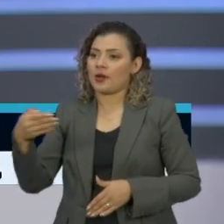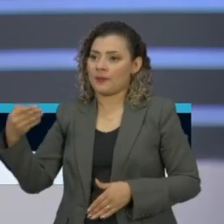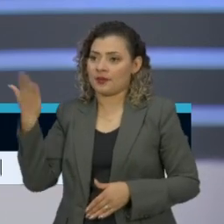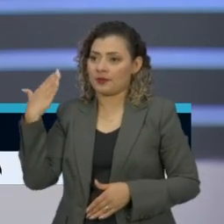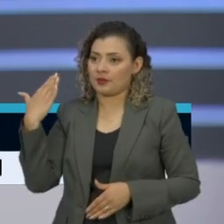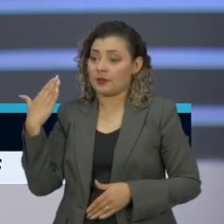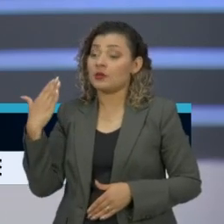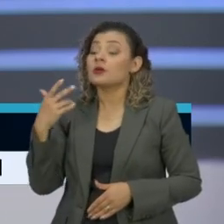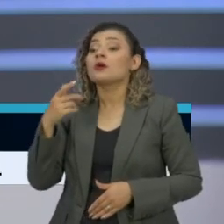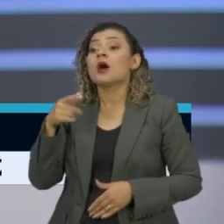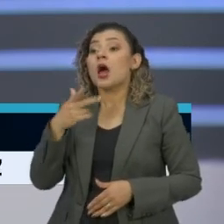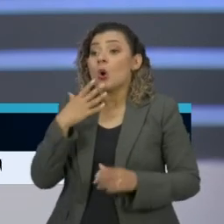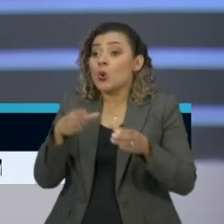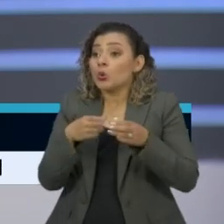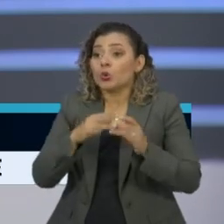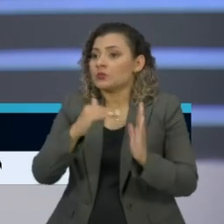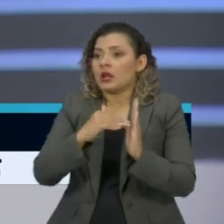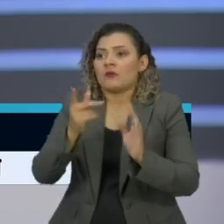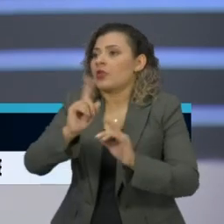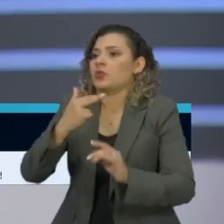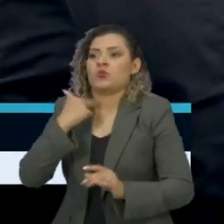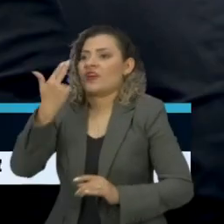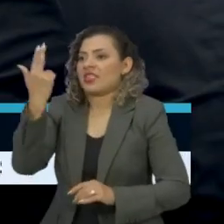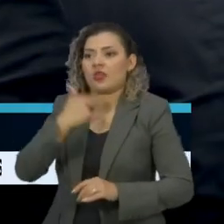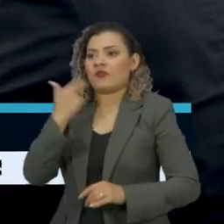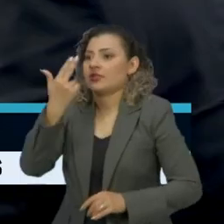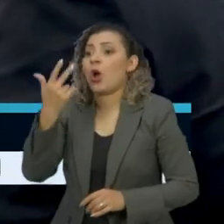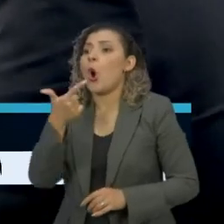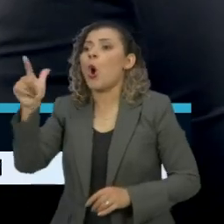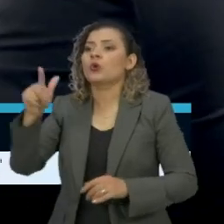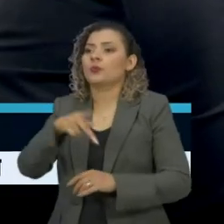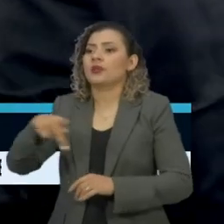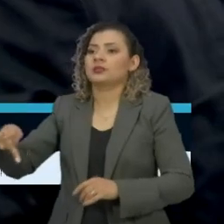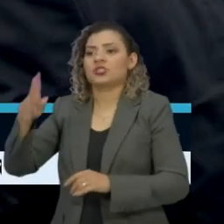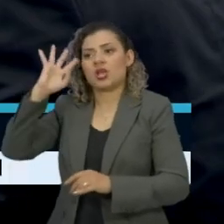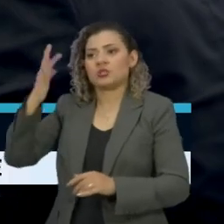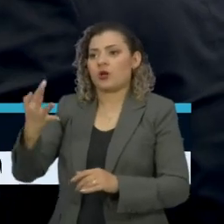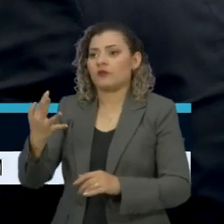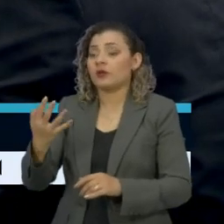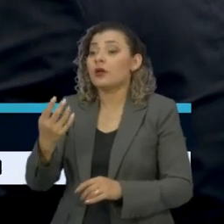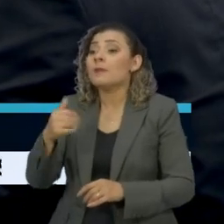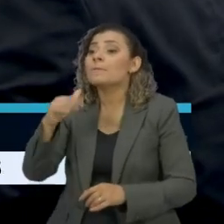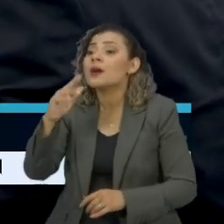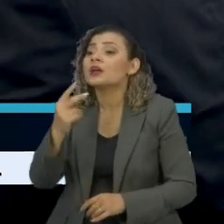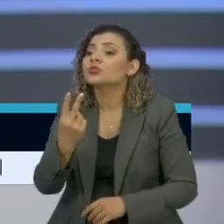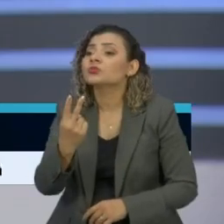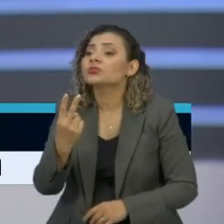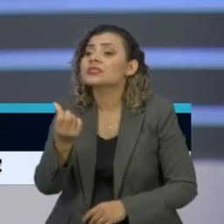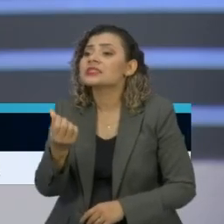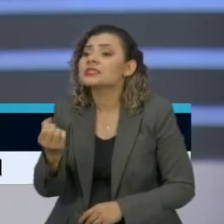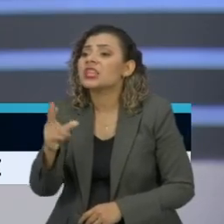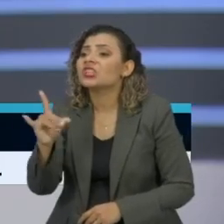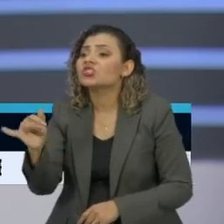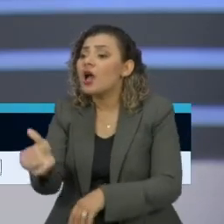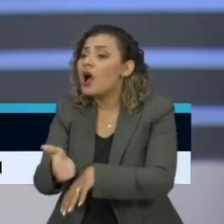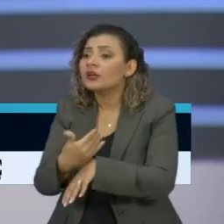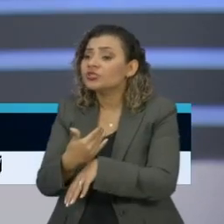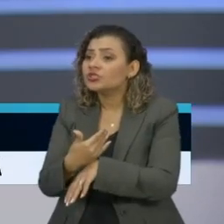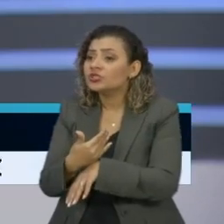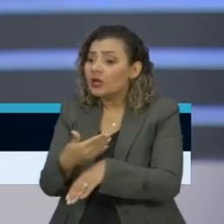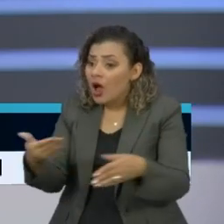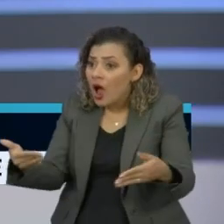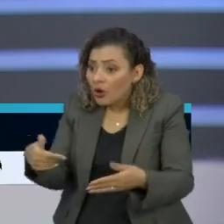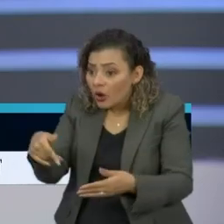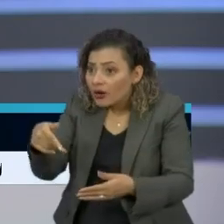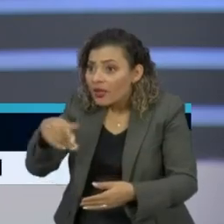Senado falou, não tem tempo, deixa o outro presidente resolver isso com mais de 260 dias de tempo. E agora estamos a menos de 2 meses